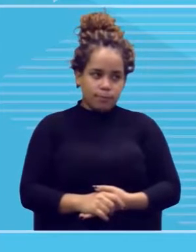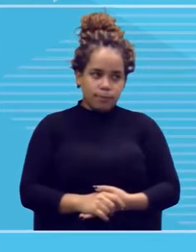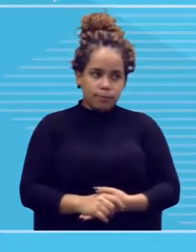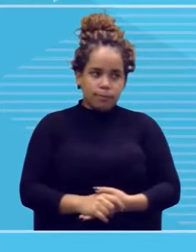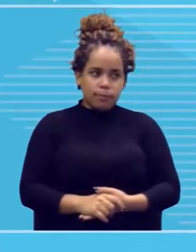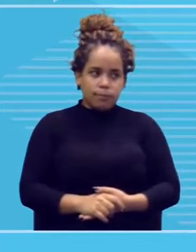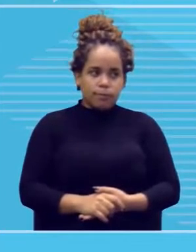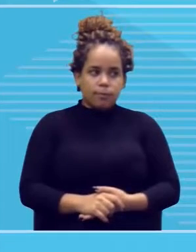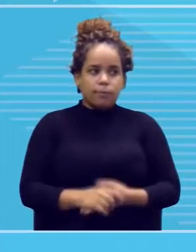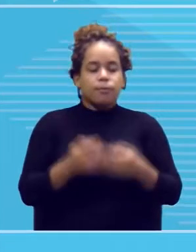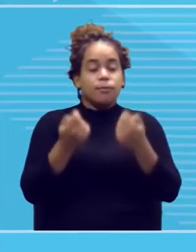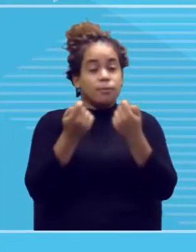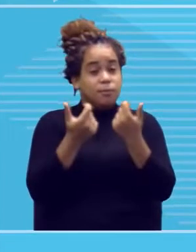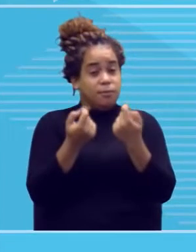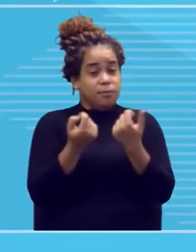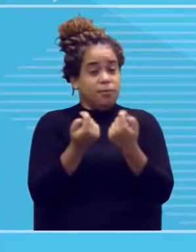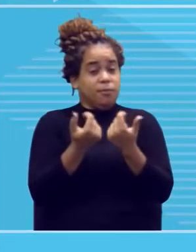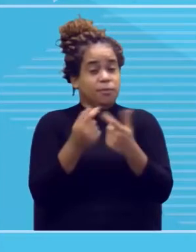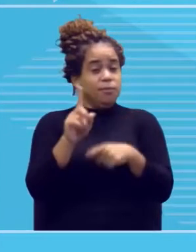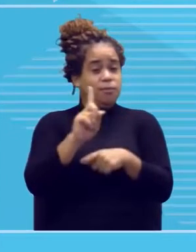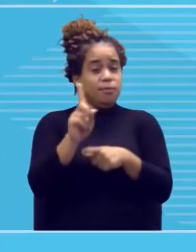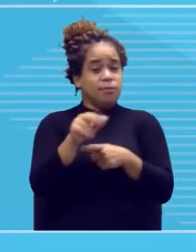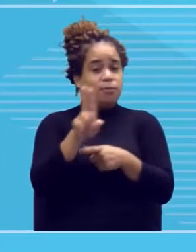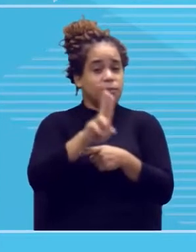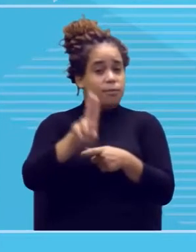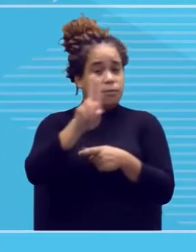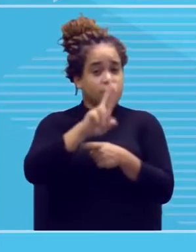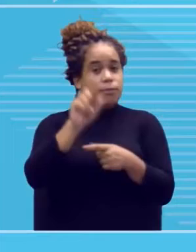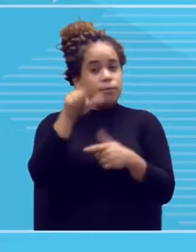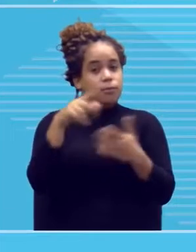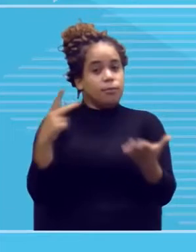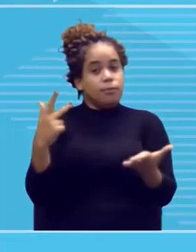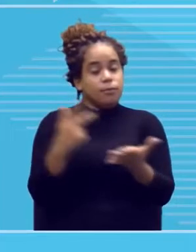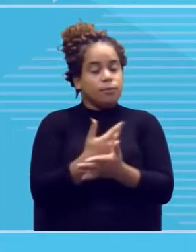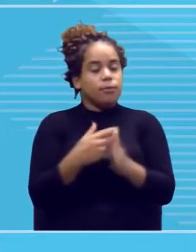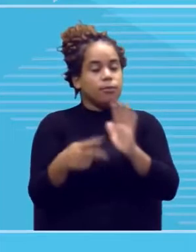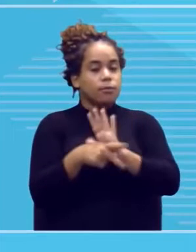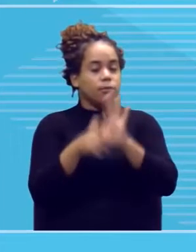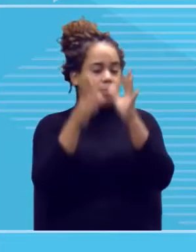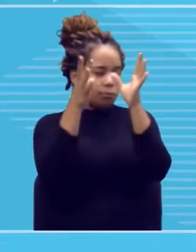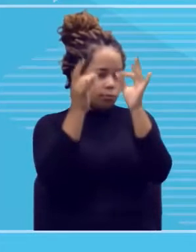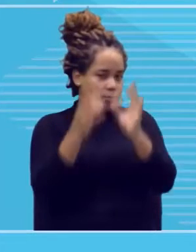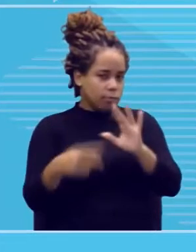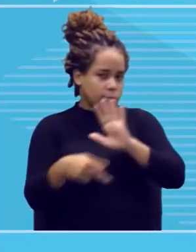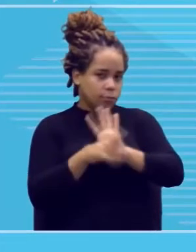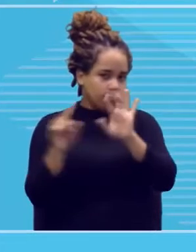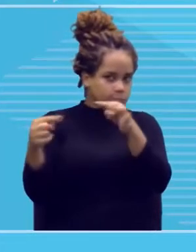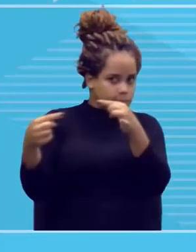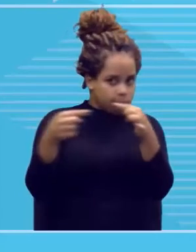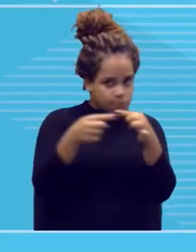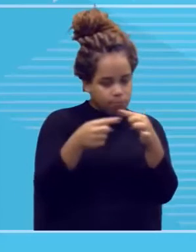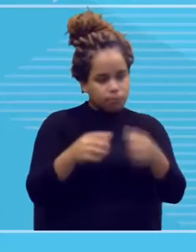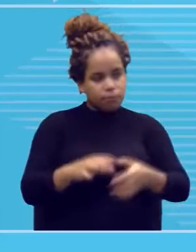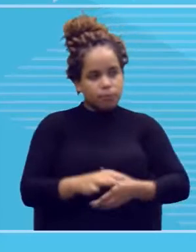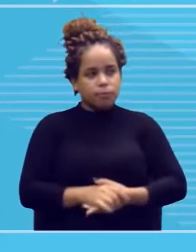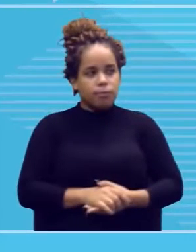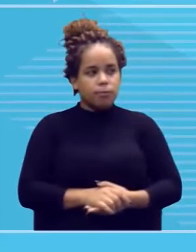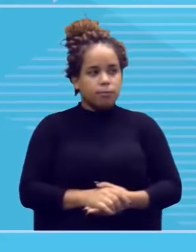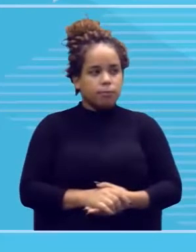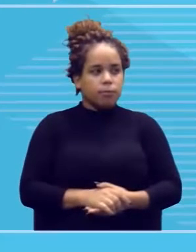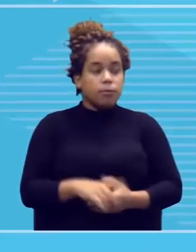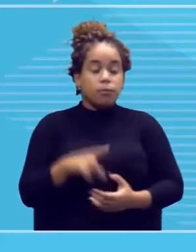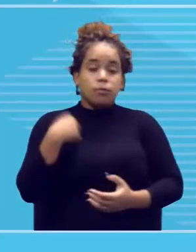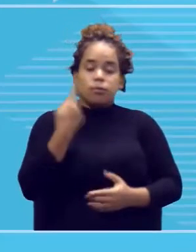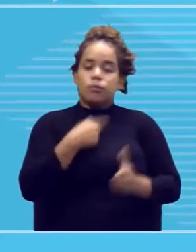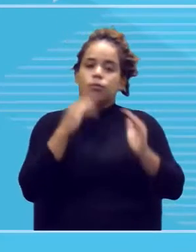isso é quase que não é utilizado tá bom são situações bem específicas bem pontuais e o nosso foco realmente